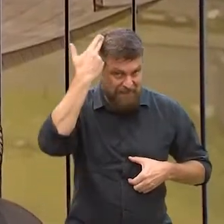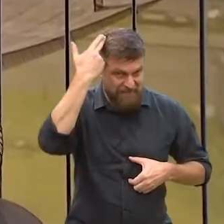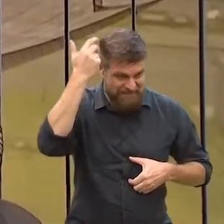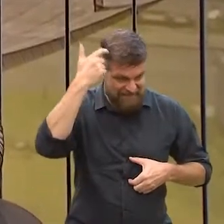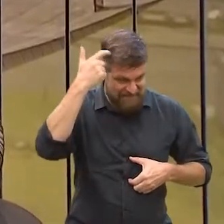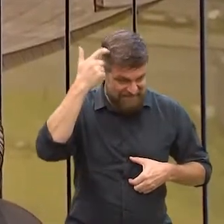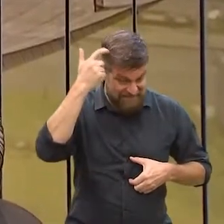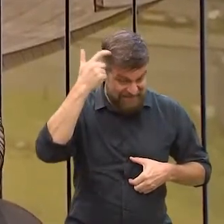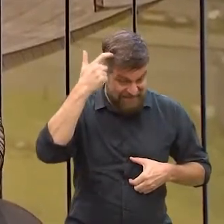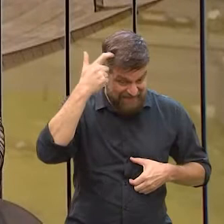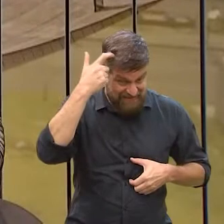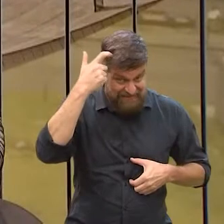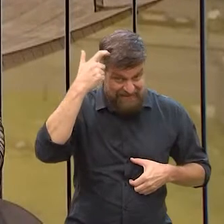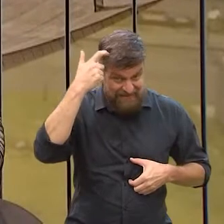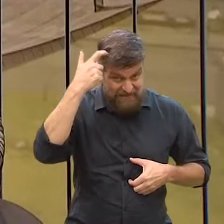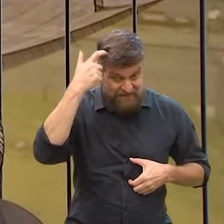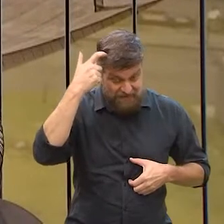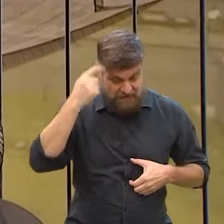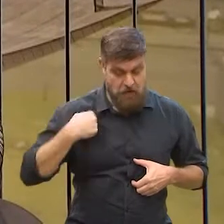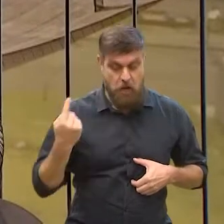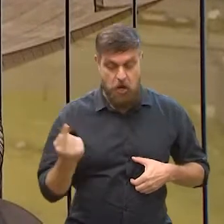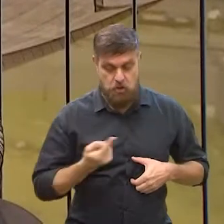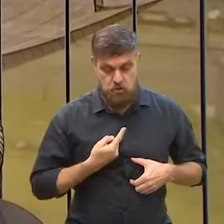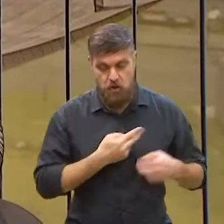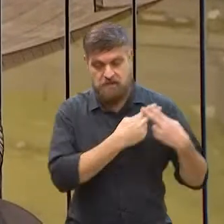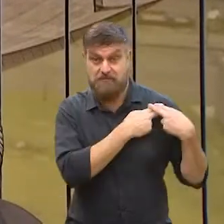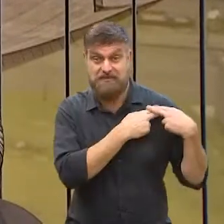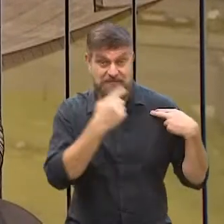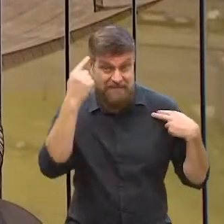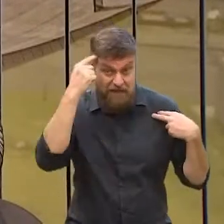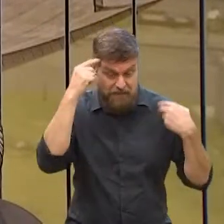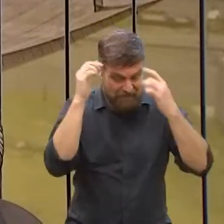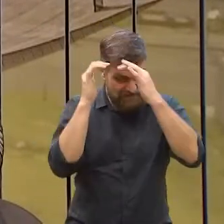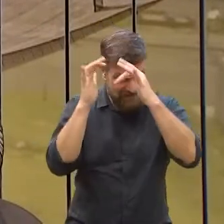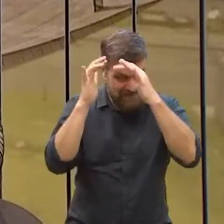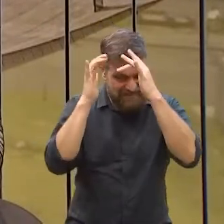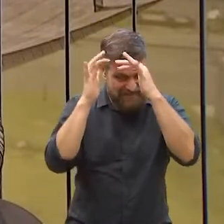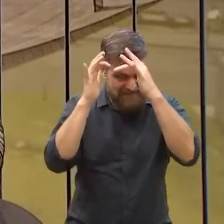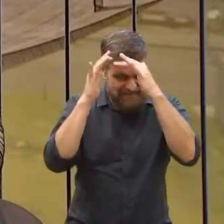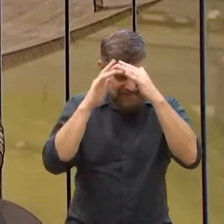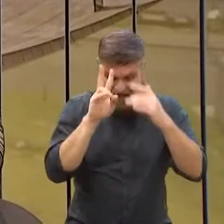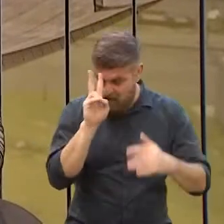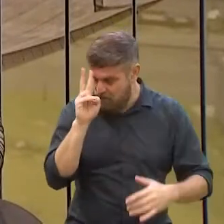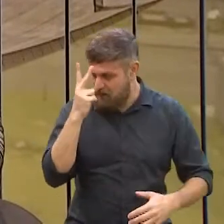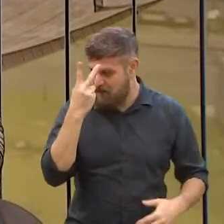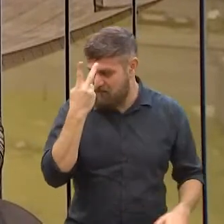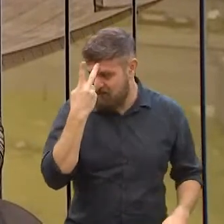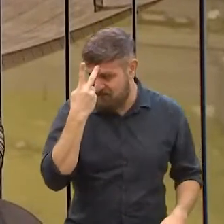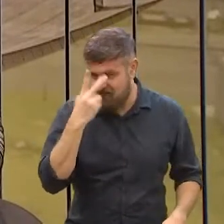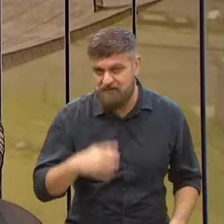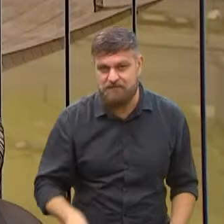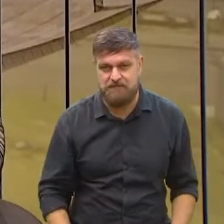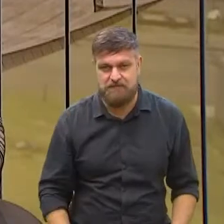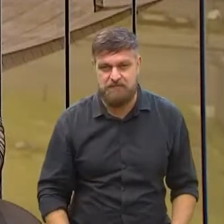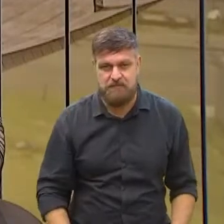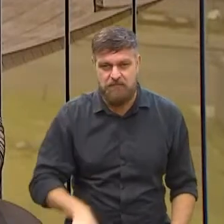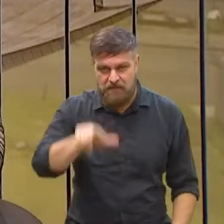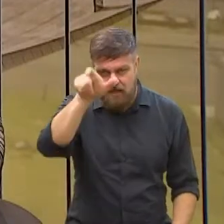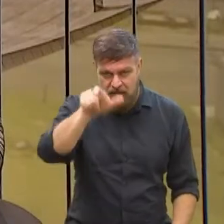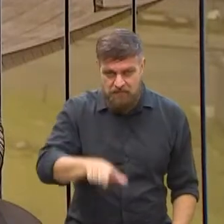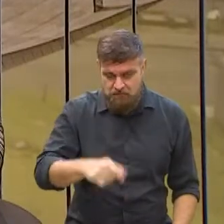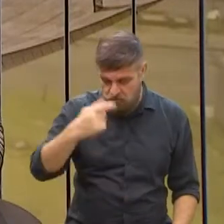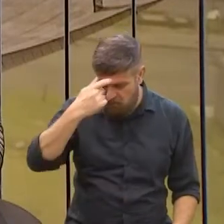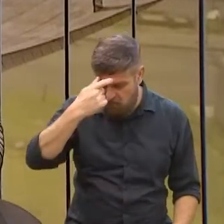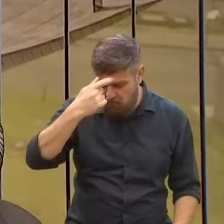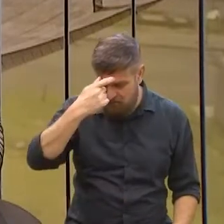Então a cabeça nossa depende da gente mesmo, do nosso trabalho. Então, para a pessoa se